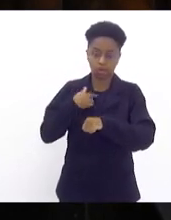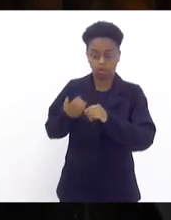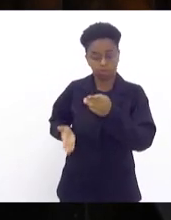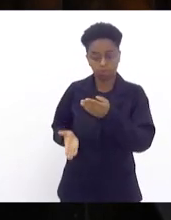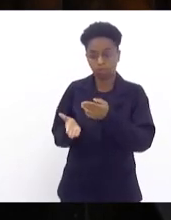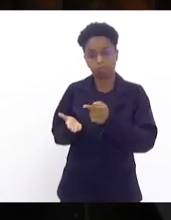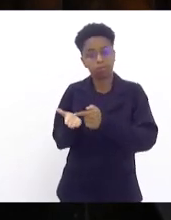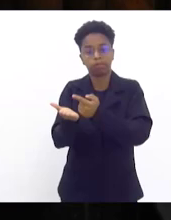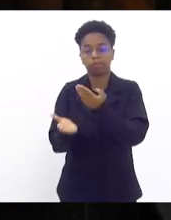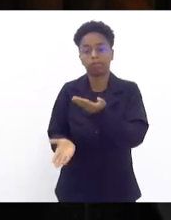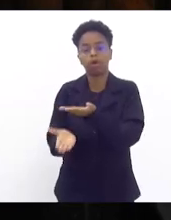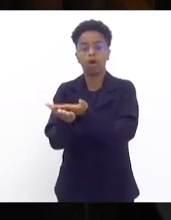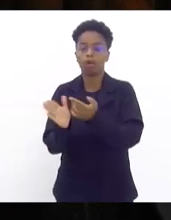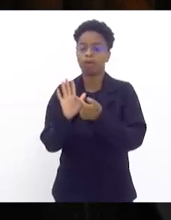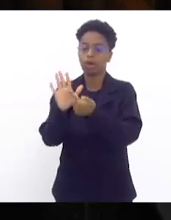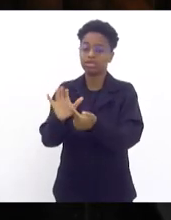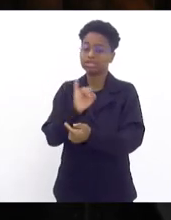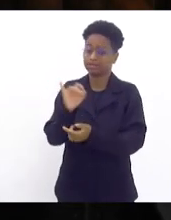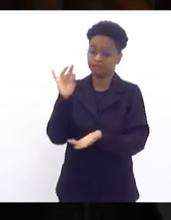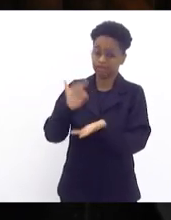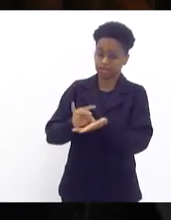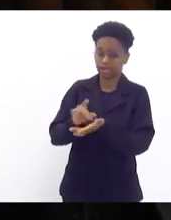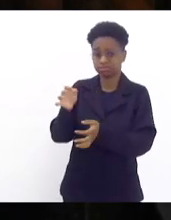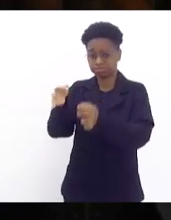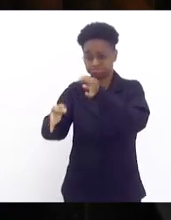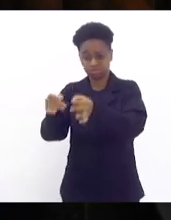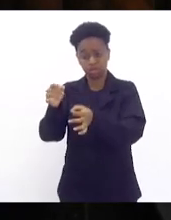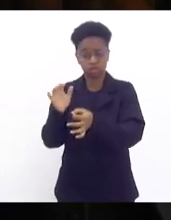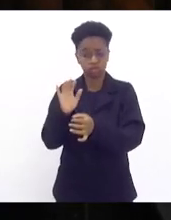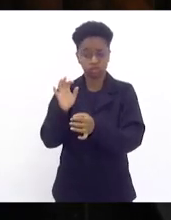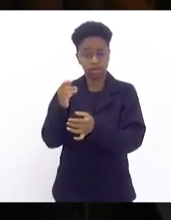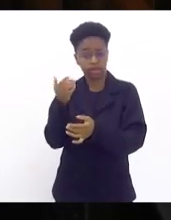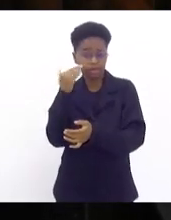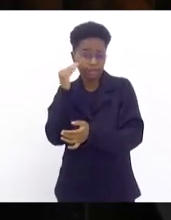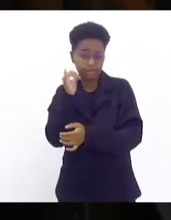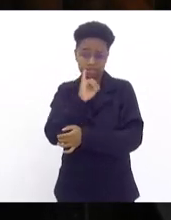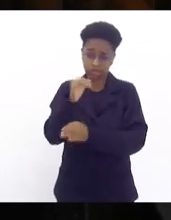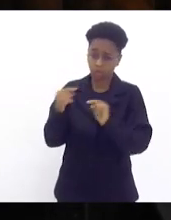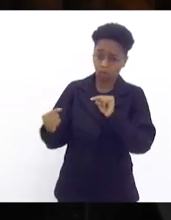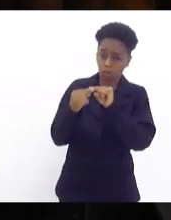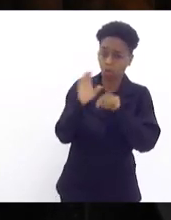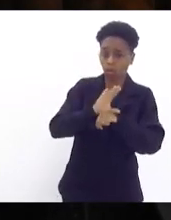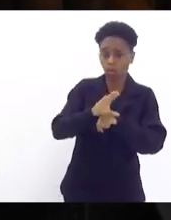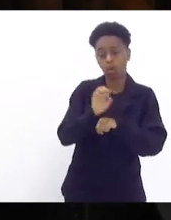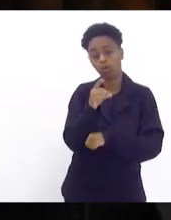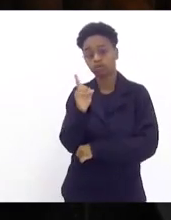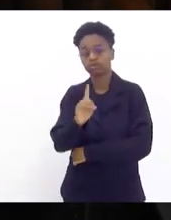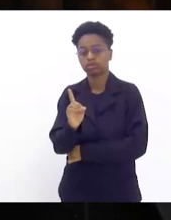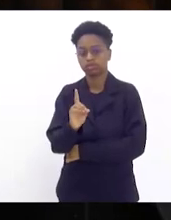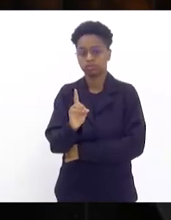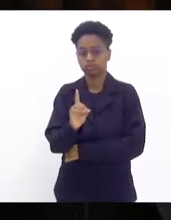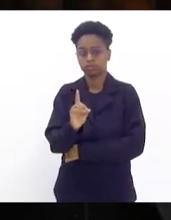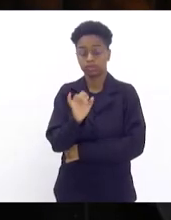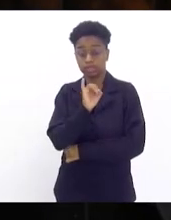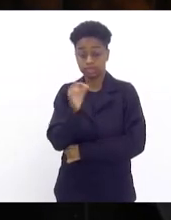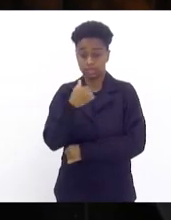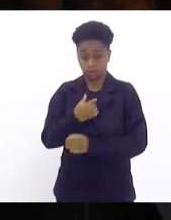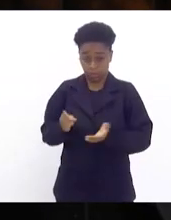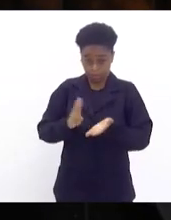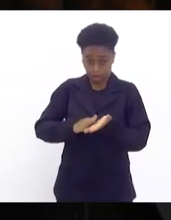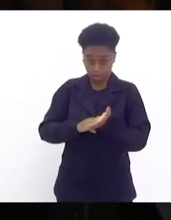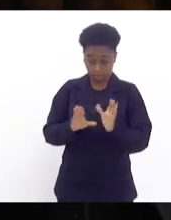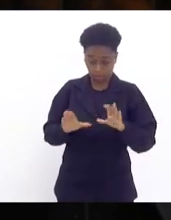se a lei de fato é constitucional ou incondicional se eu souber de uma comissão